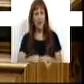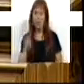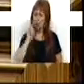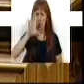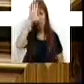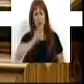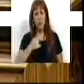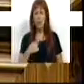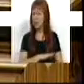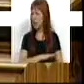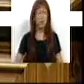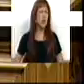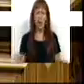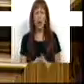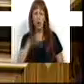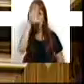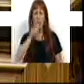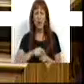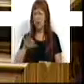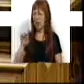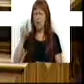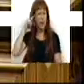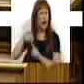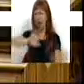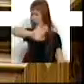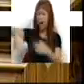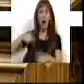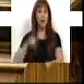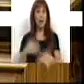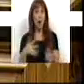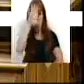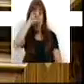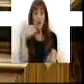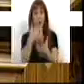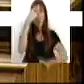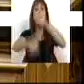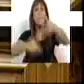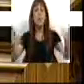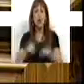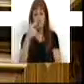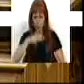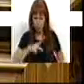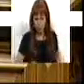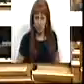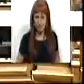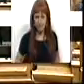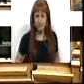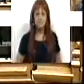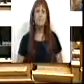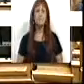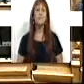Senhora Ministra, que chega de governar para o FMI. É tempo agora de governar para as pessoas, para os portugueses.